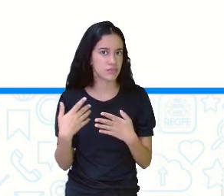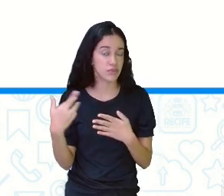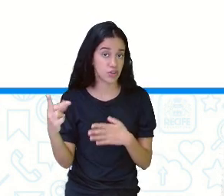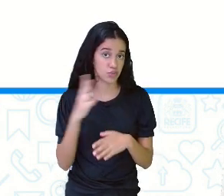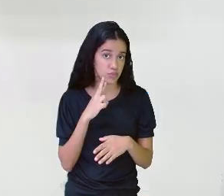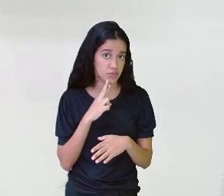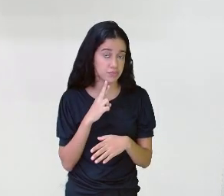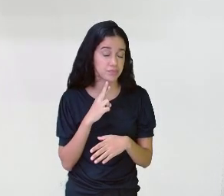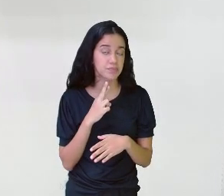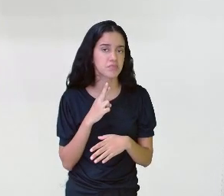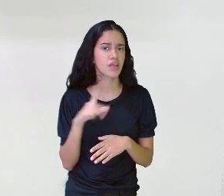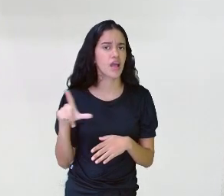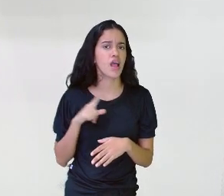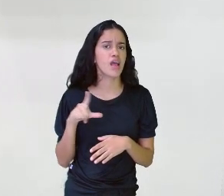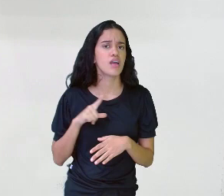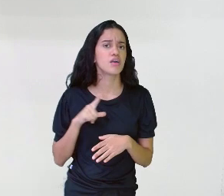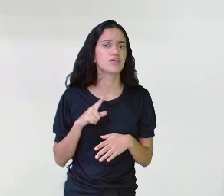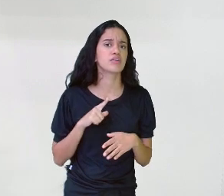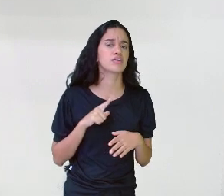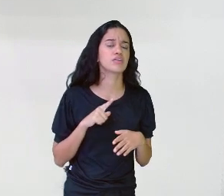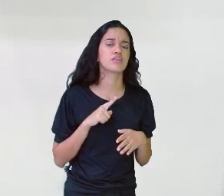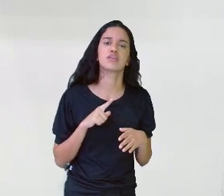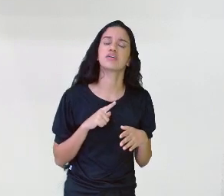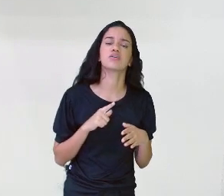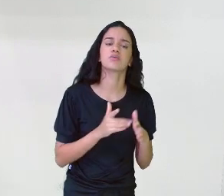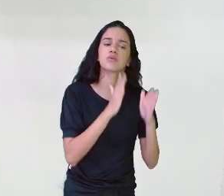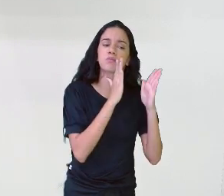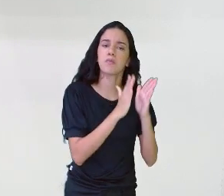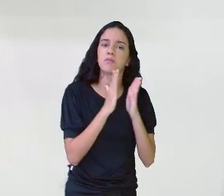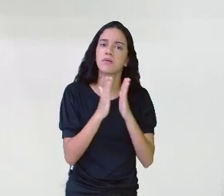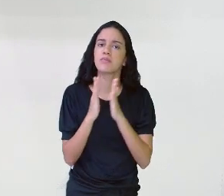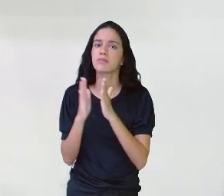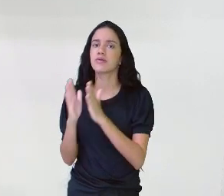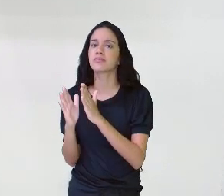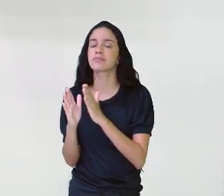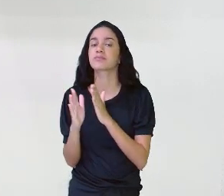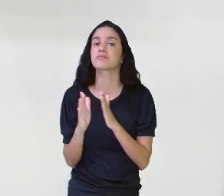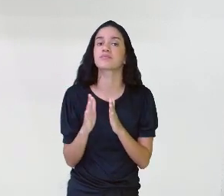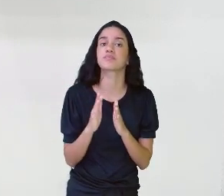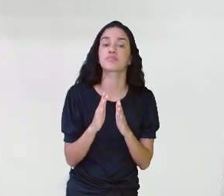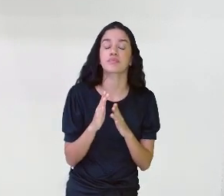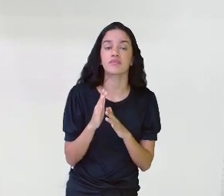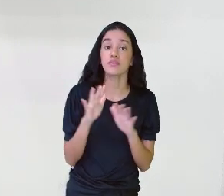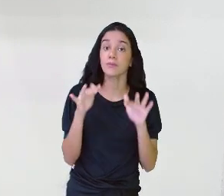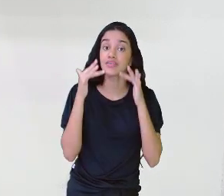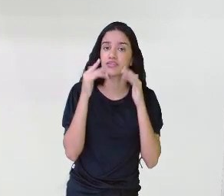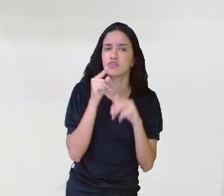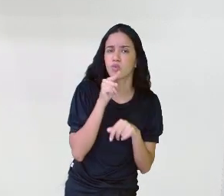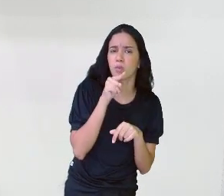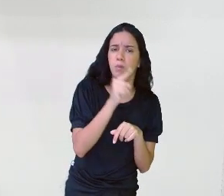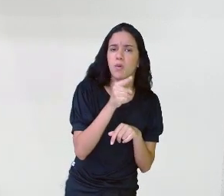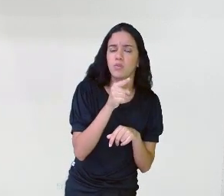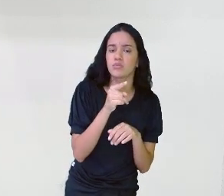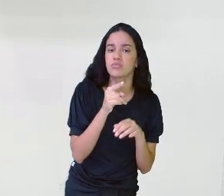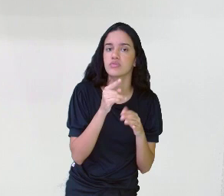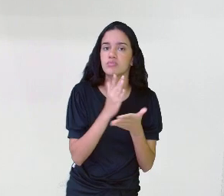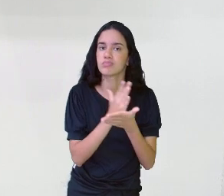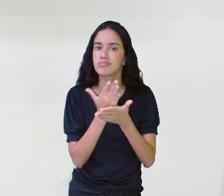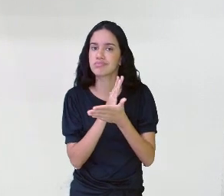Eu tenho quantas classes aí, se a gente prestasse atenção nos pontos e nas divisões? Quantas